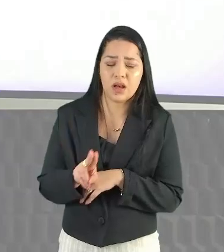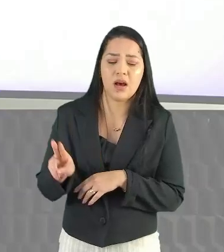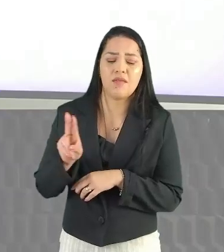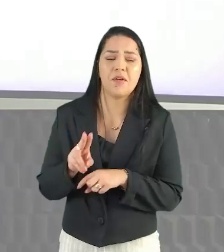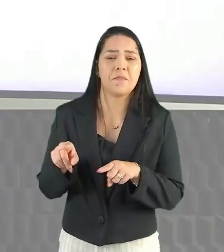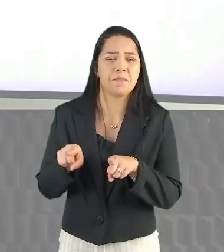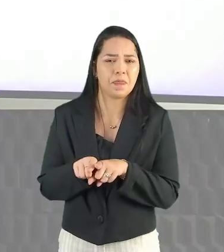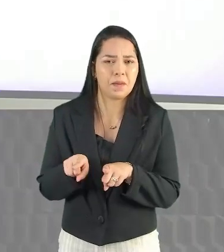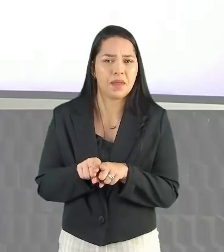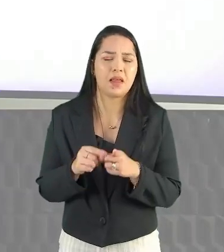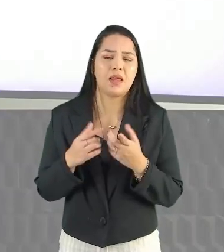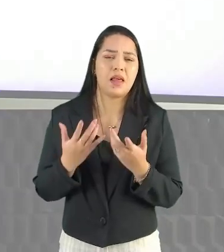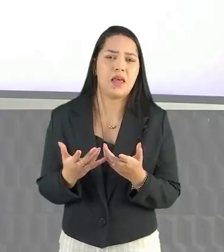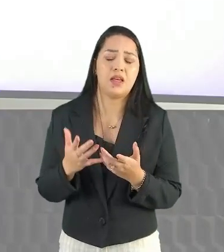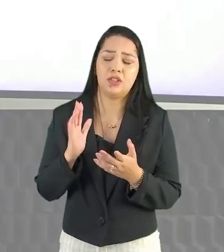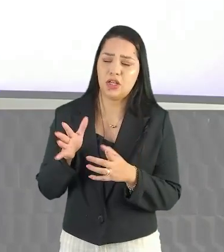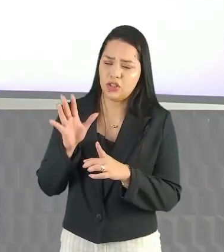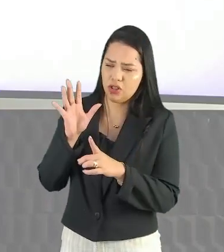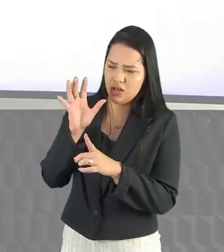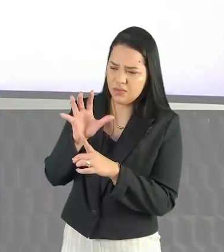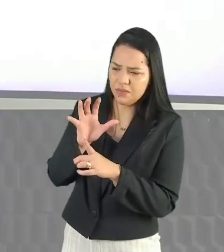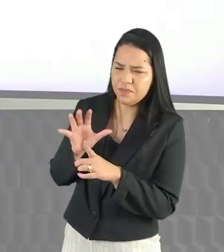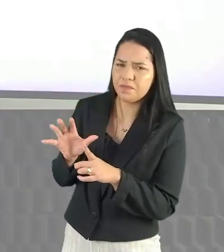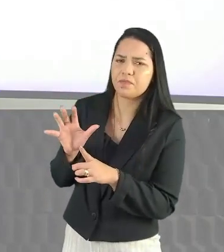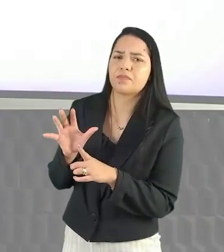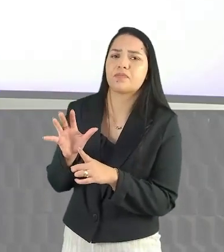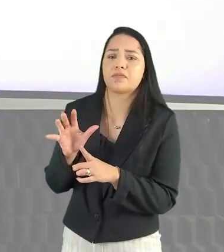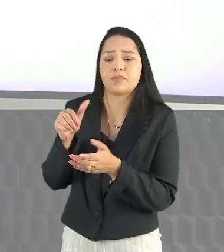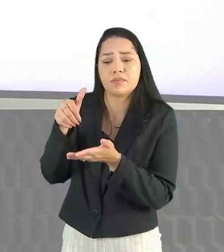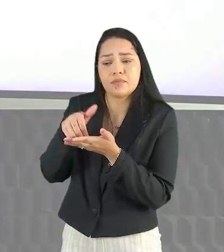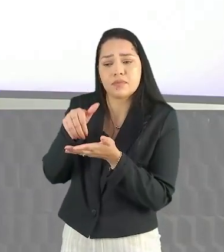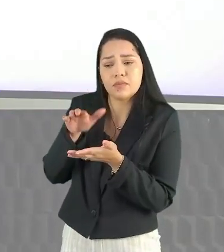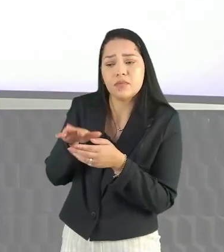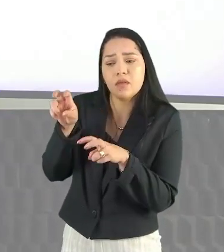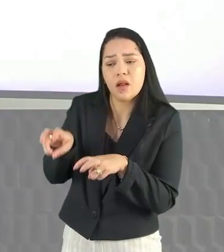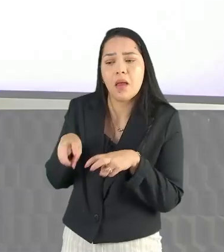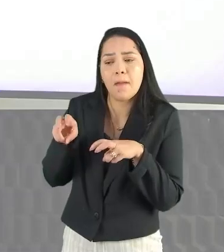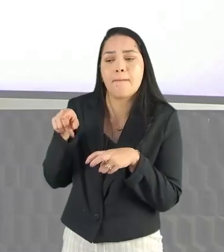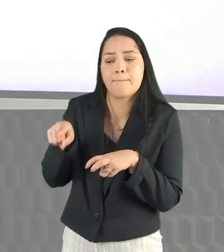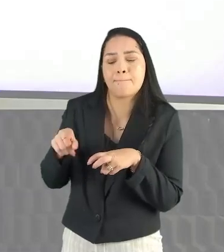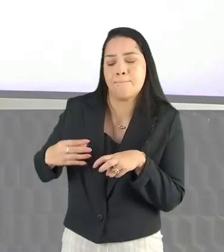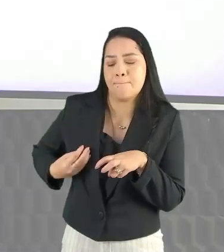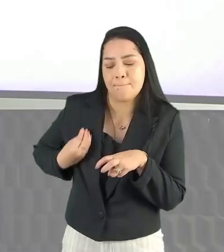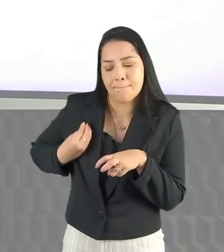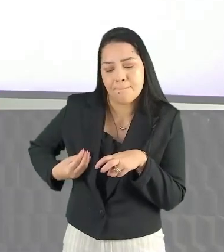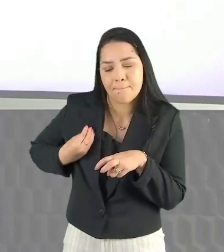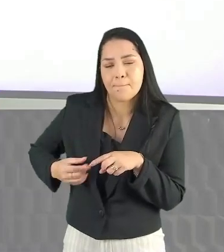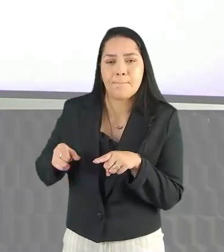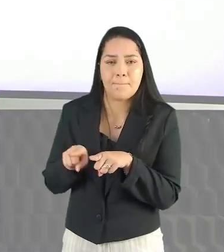tanto também de ameaças, né, de expulsão da própria terra que as pessoas estavam, que